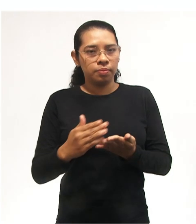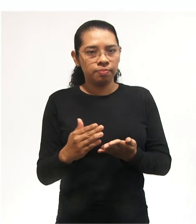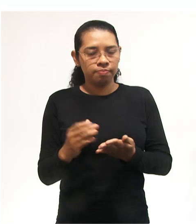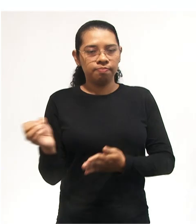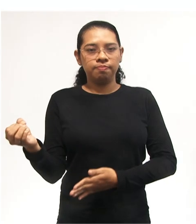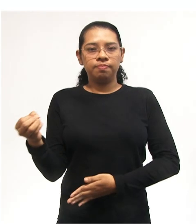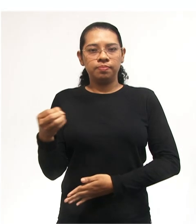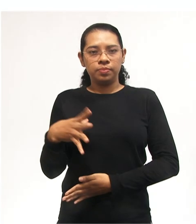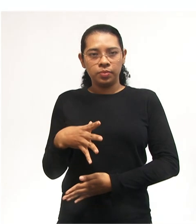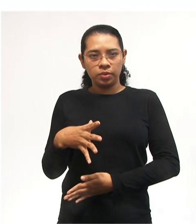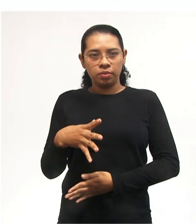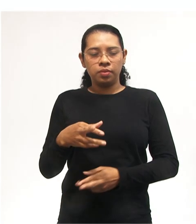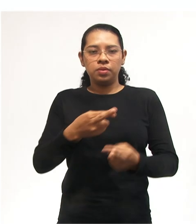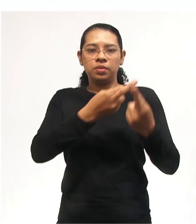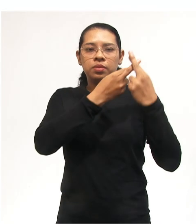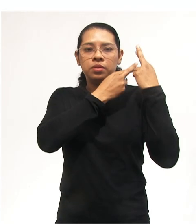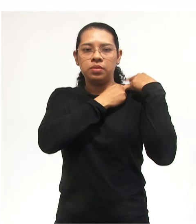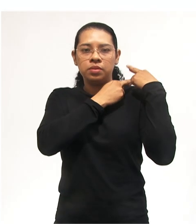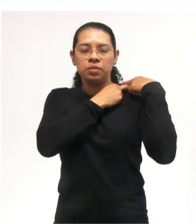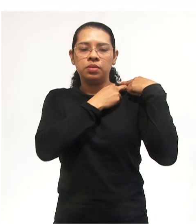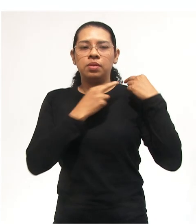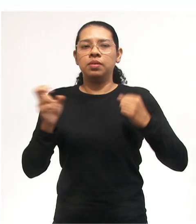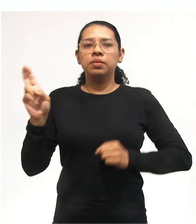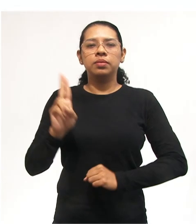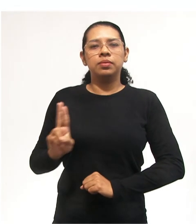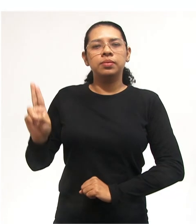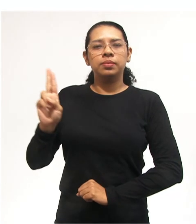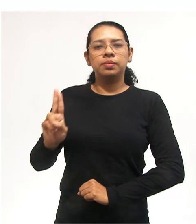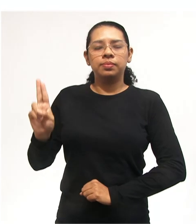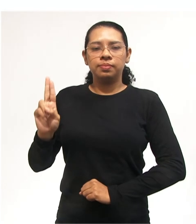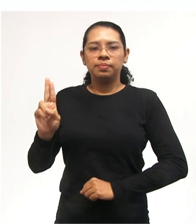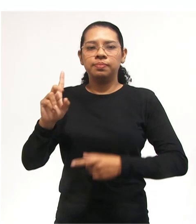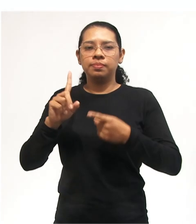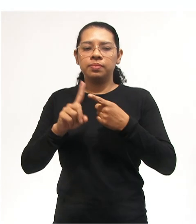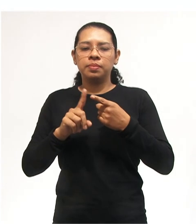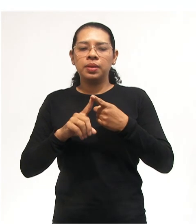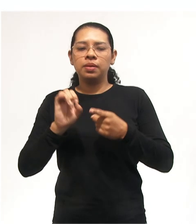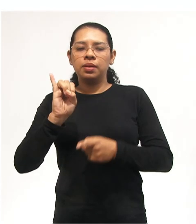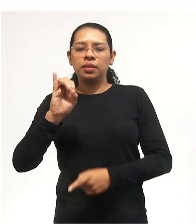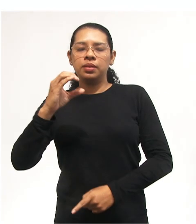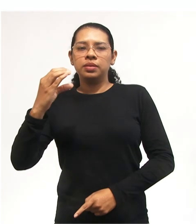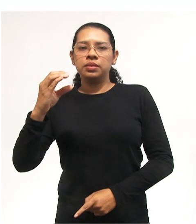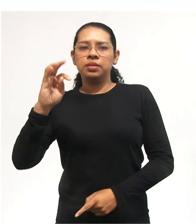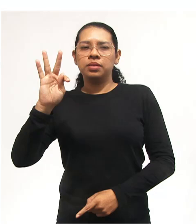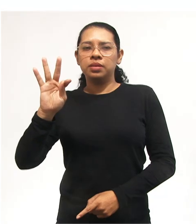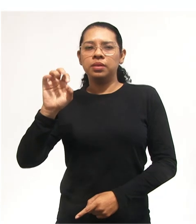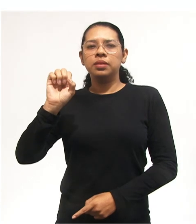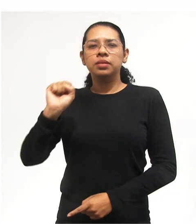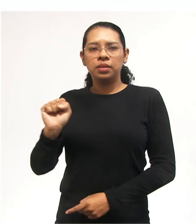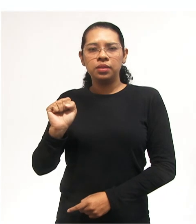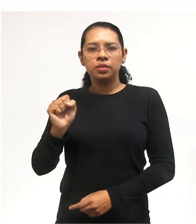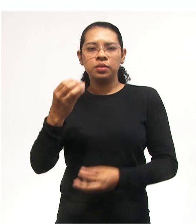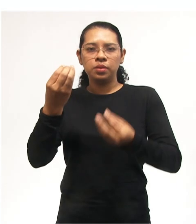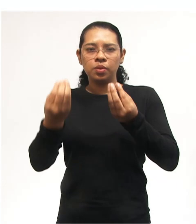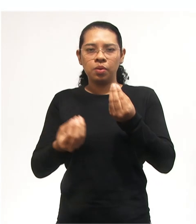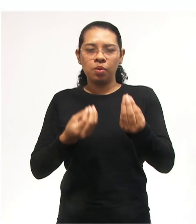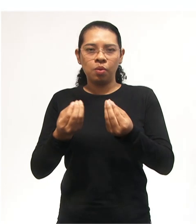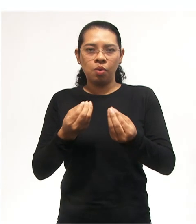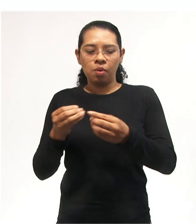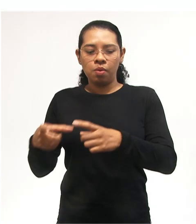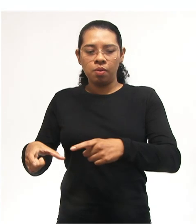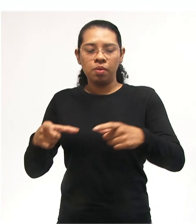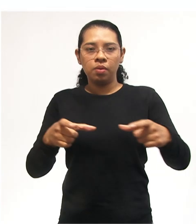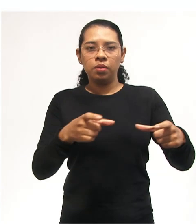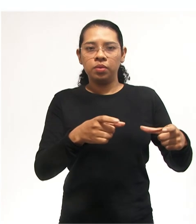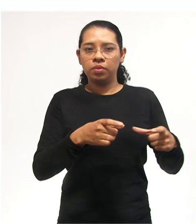das universidades e das ICTs, como essas instituições elas se relacionam com os habitats de suporte,